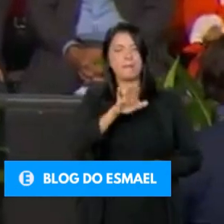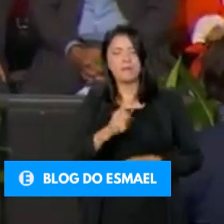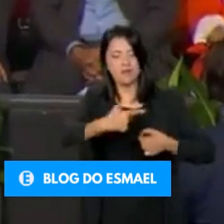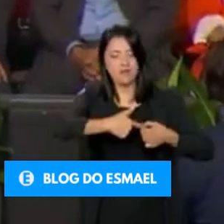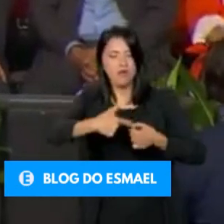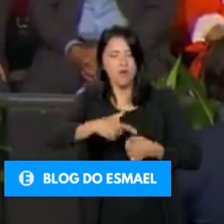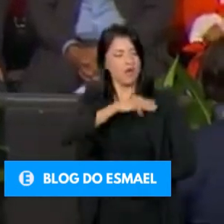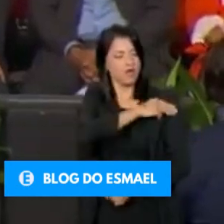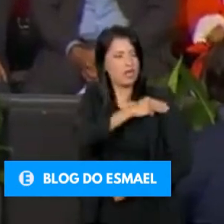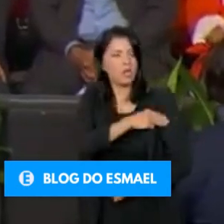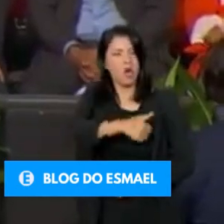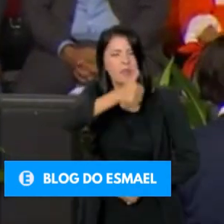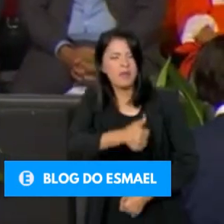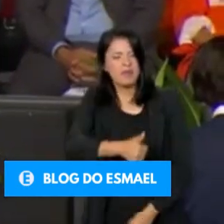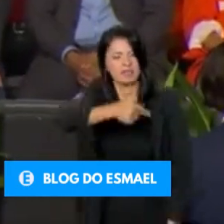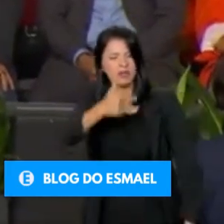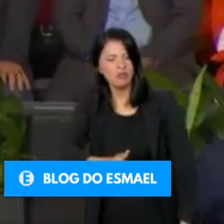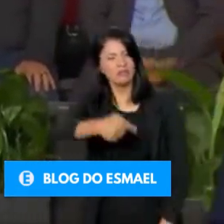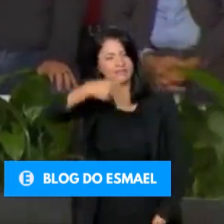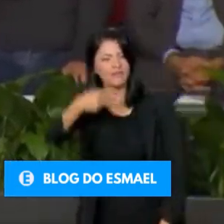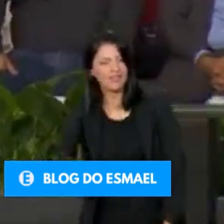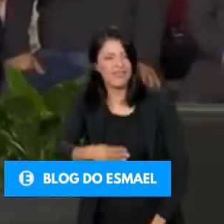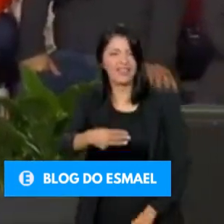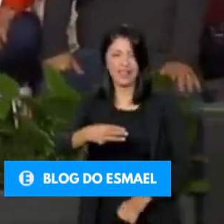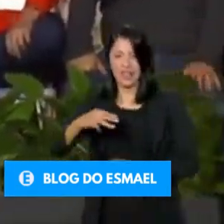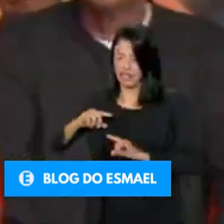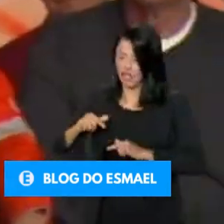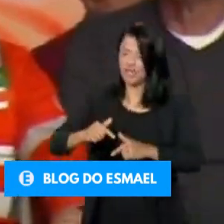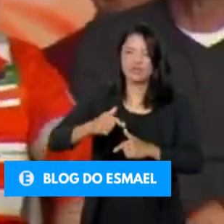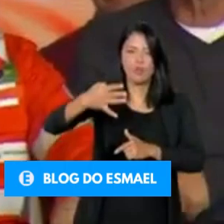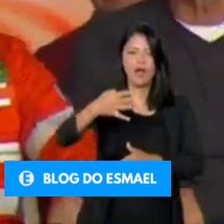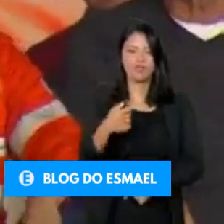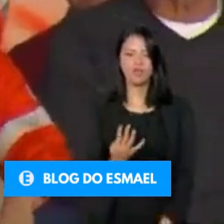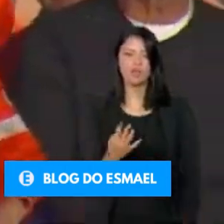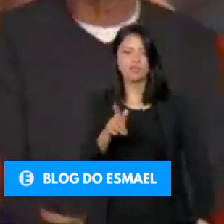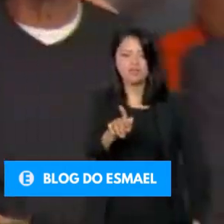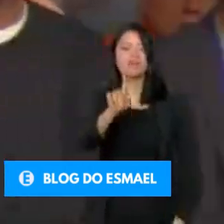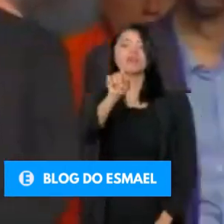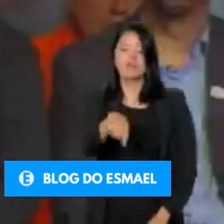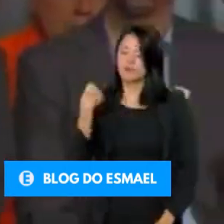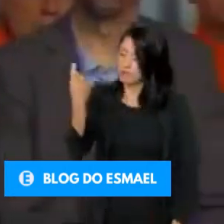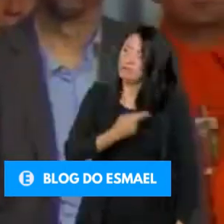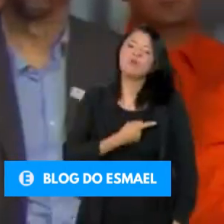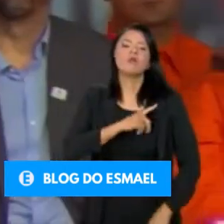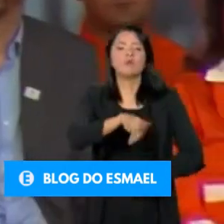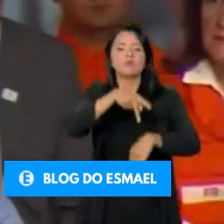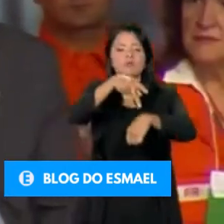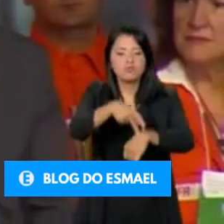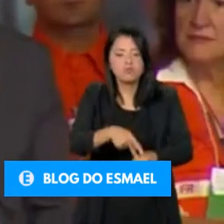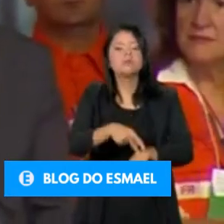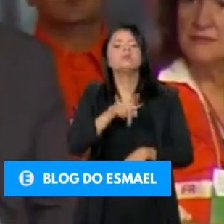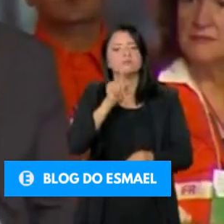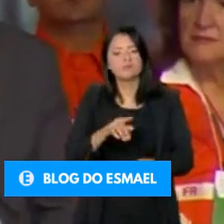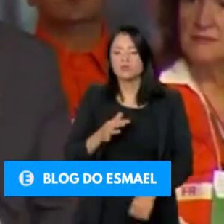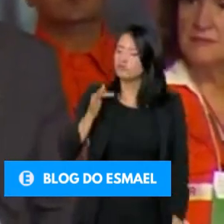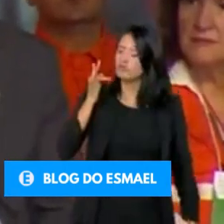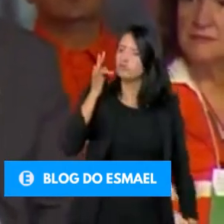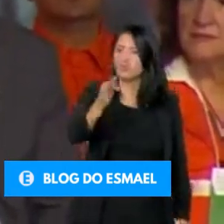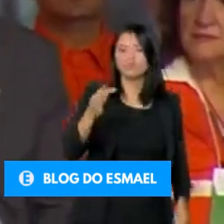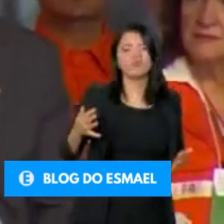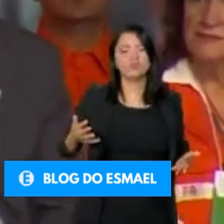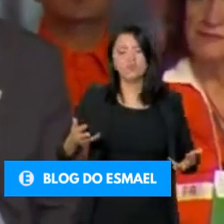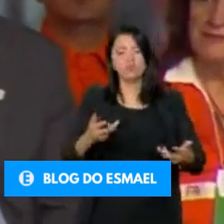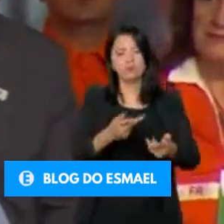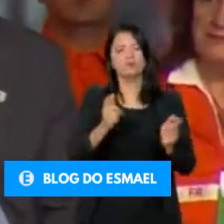etanol de primeira, de segunda, de terceira geração, de quarta geração. Nós seremos um país que temos um futuro